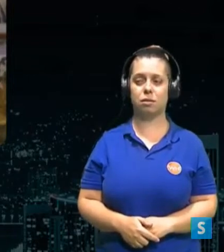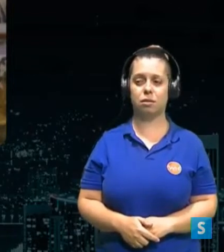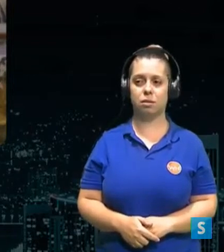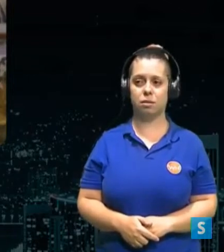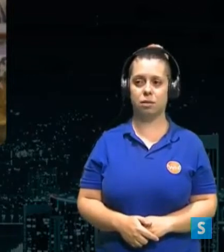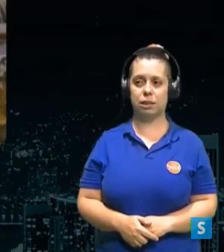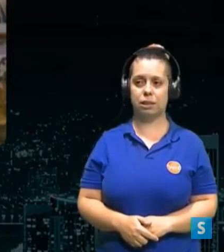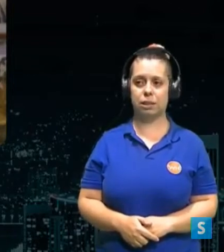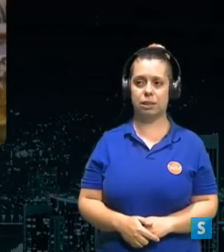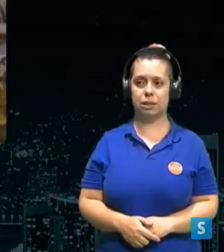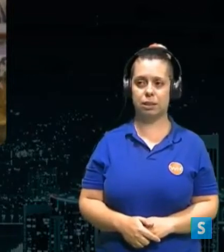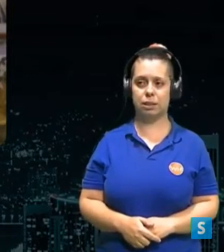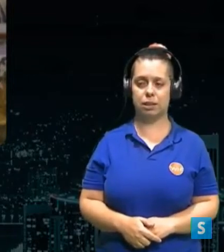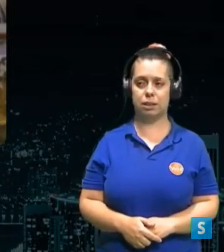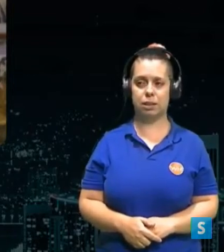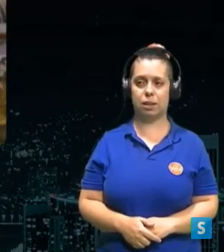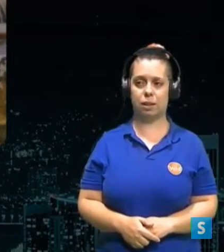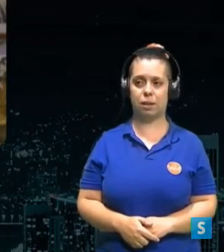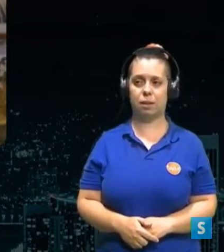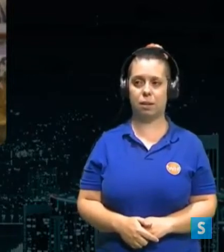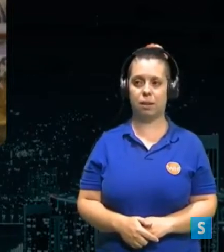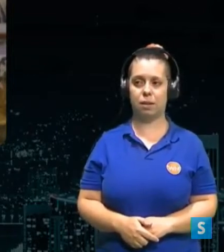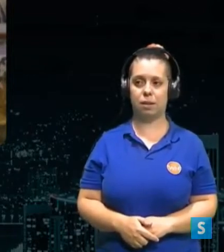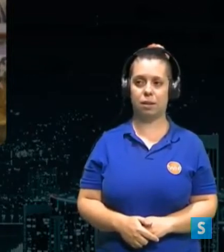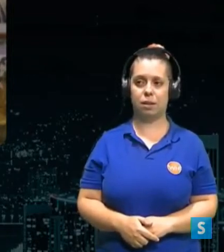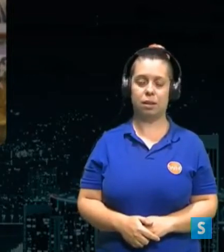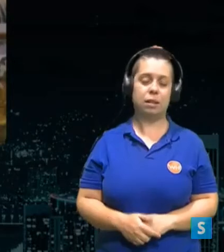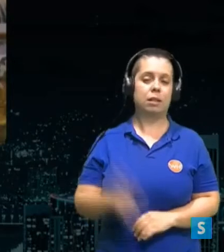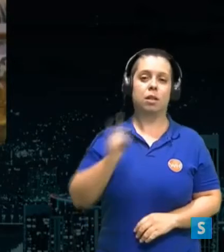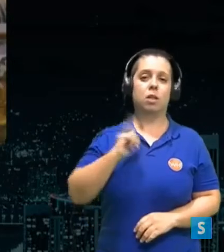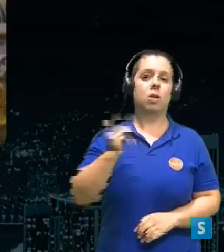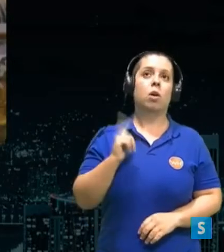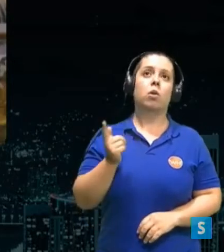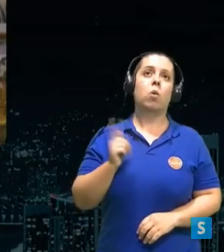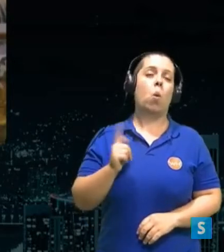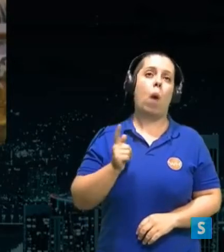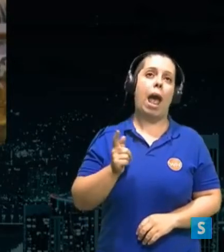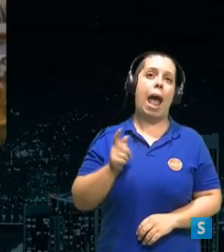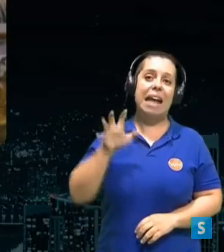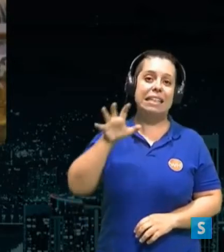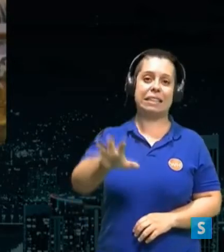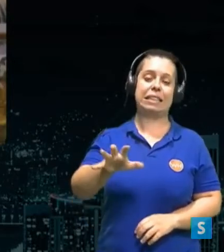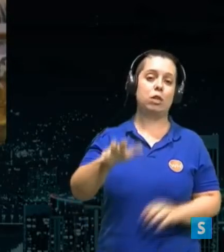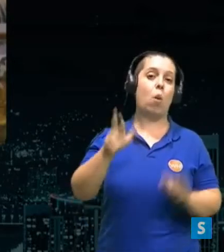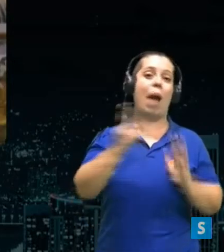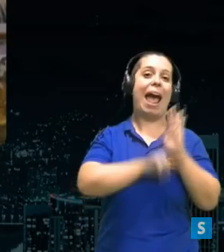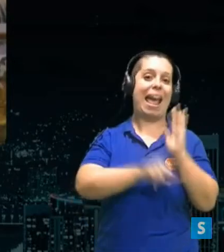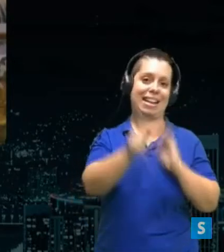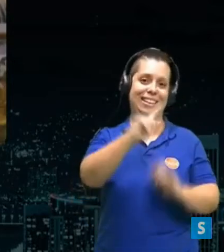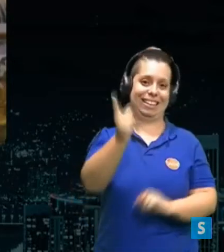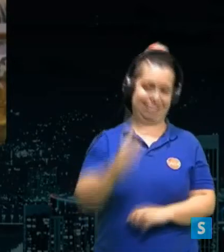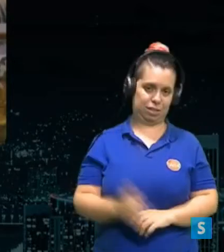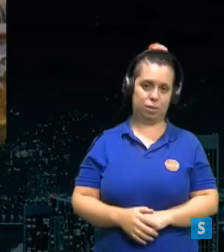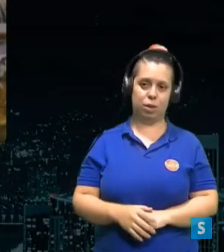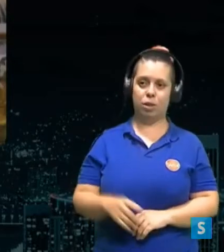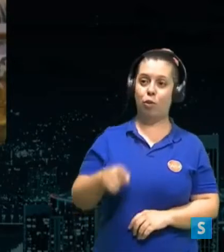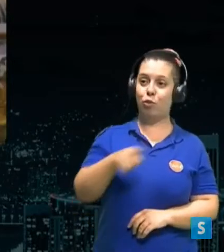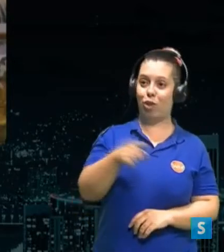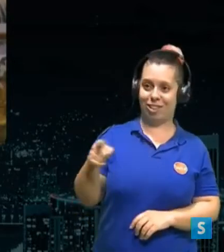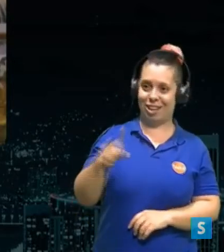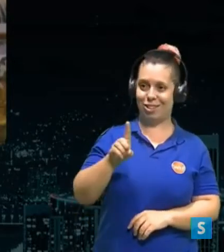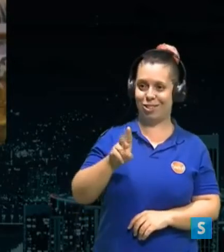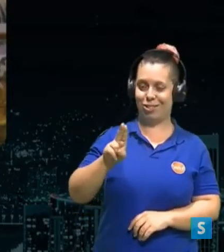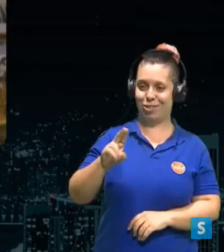e não é regra digamos não é algo que é muito comum vocês dado contra